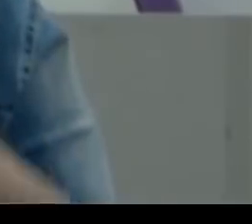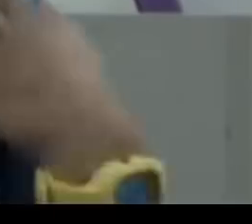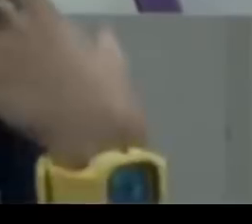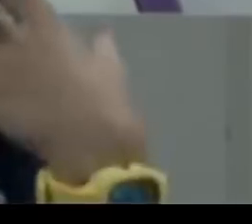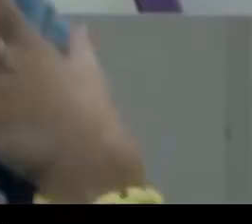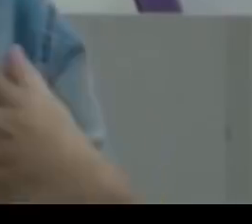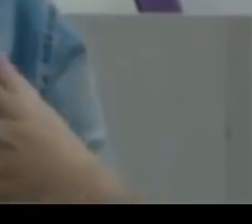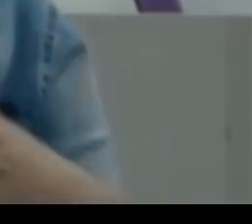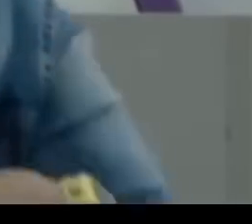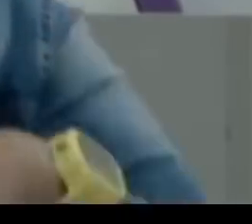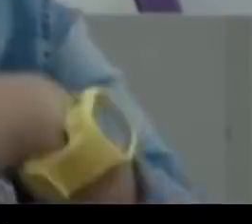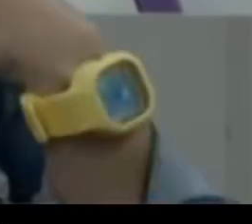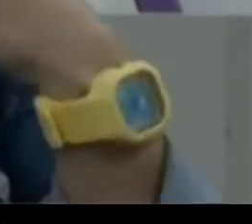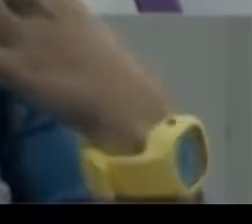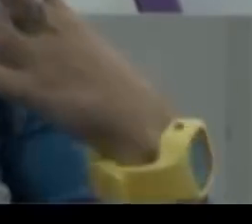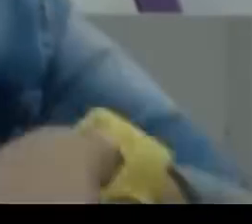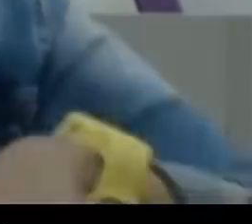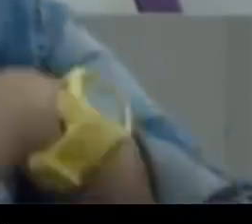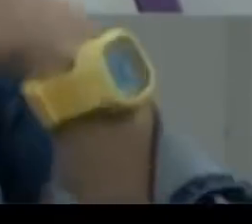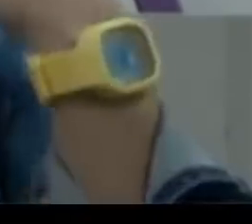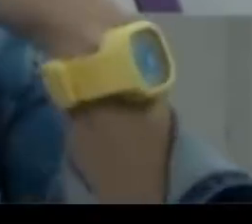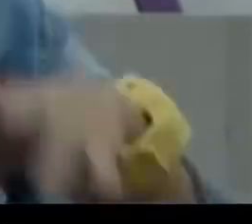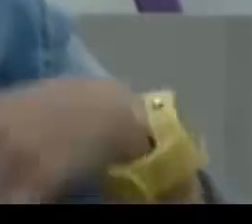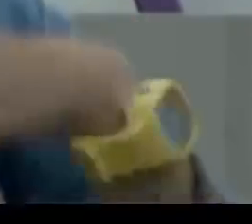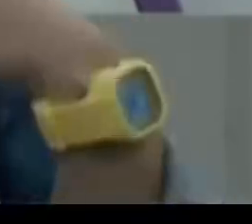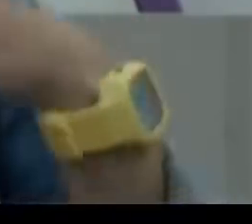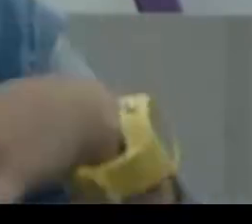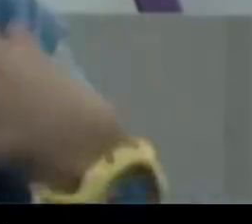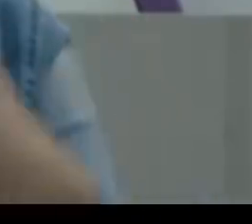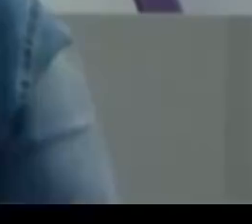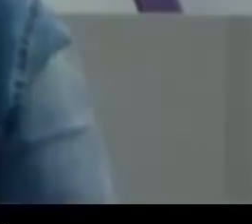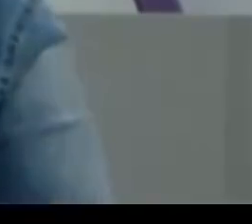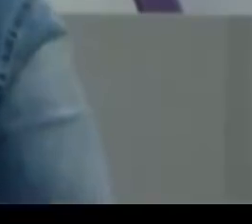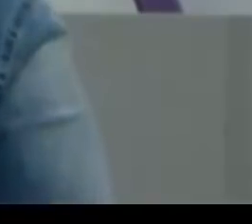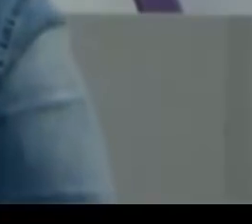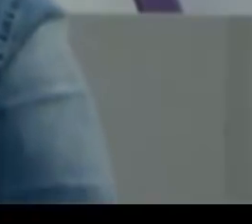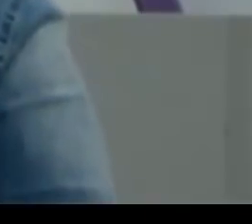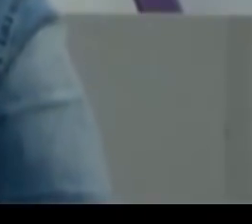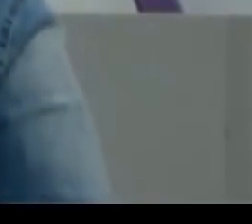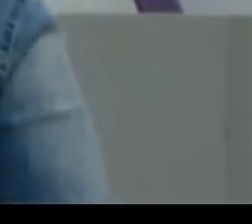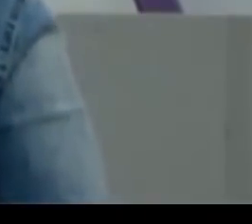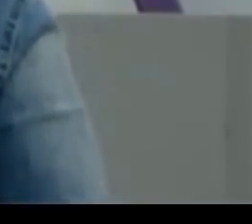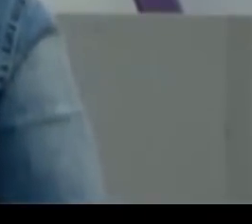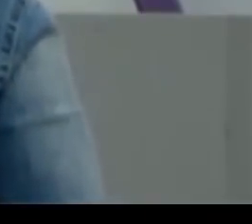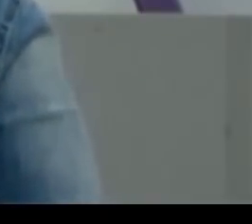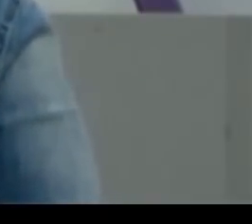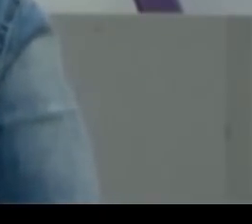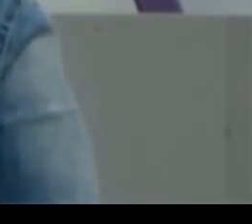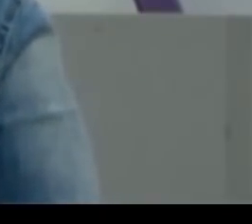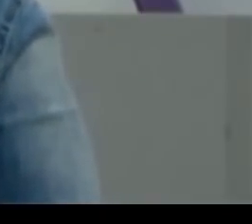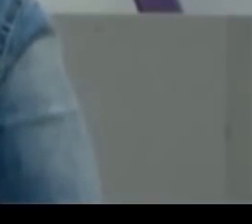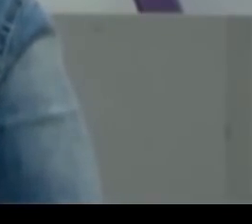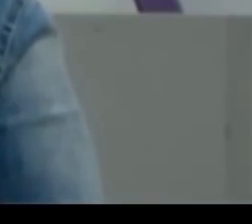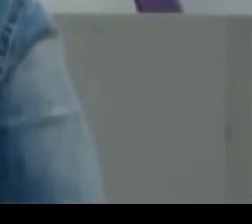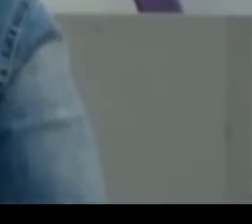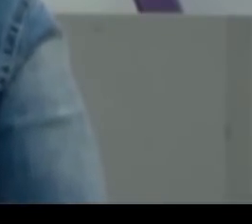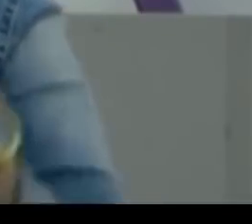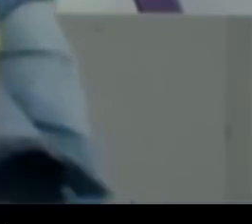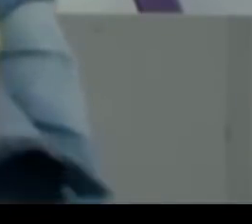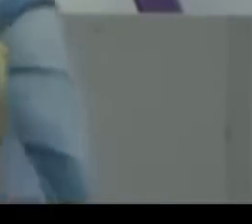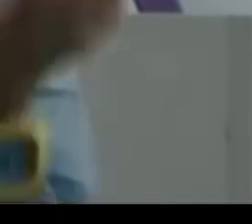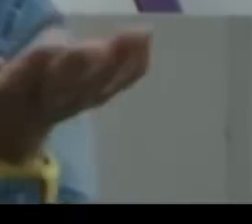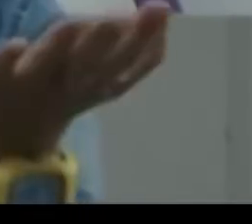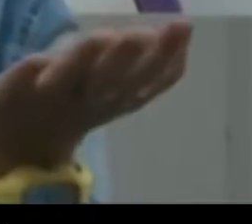importante também. Espero que a gente, nas próximas aulas, consiga aprofundando mais conteúdos aí ao longo desse trimestre que tá passando